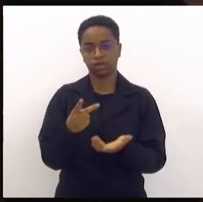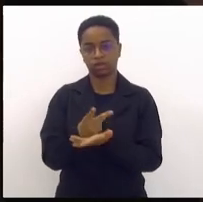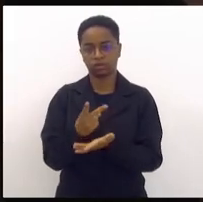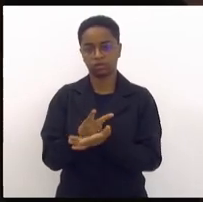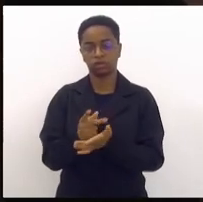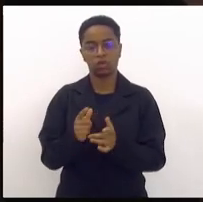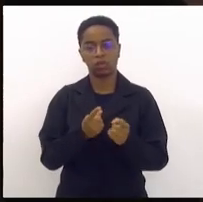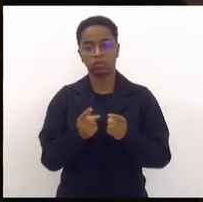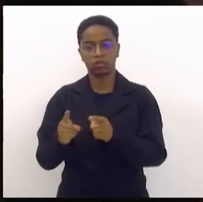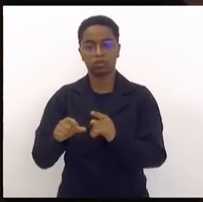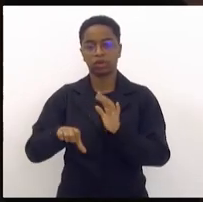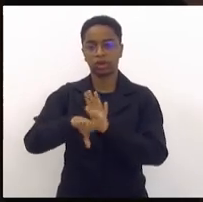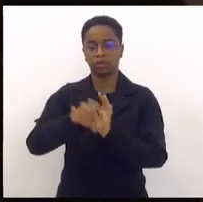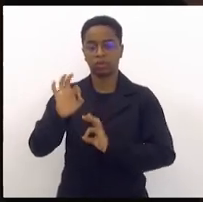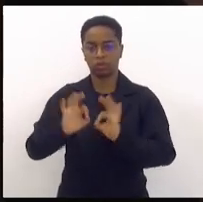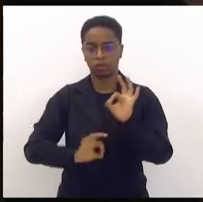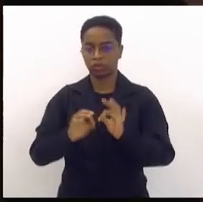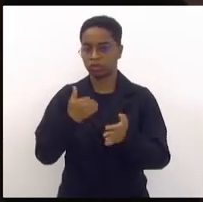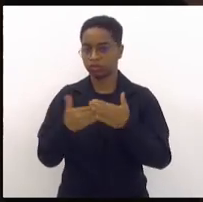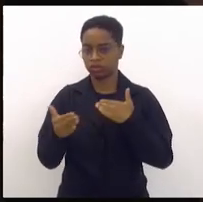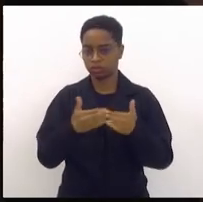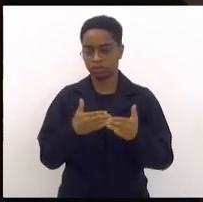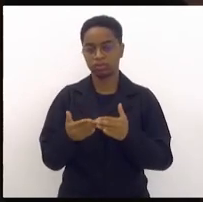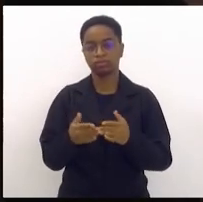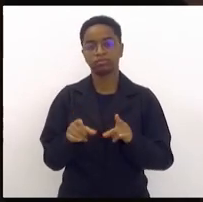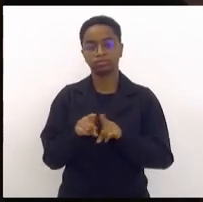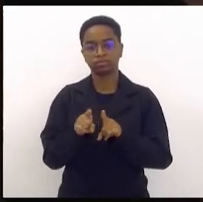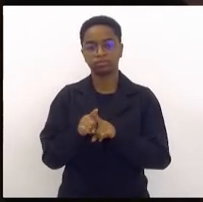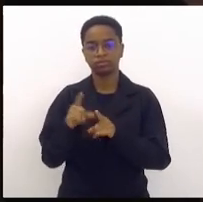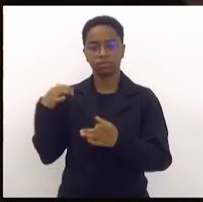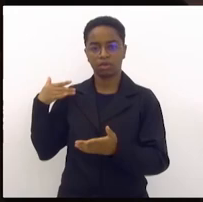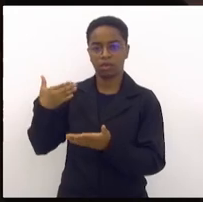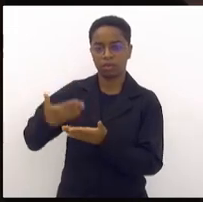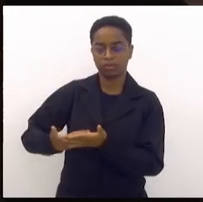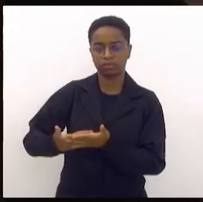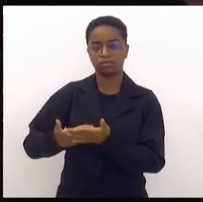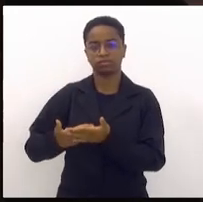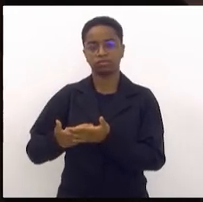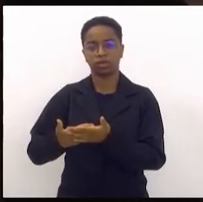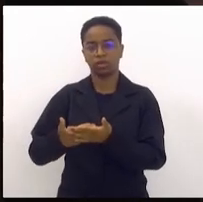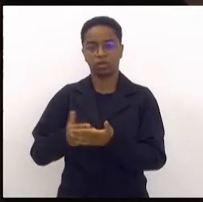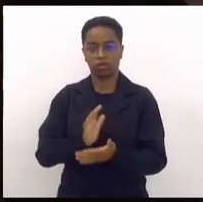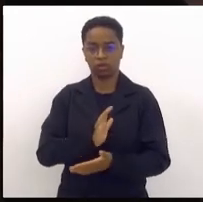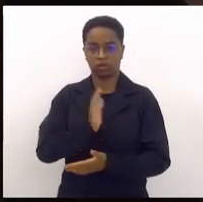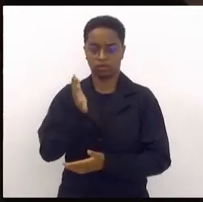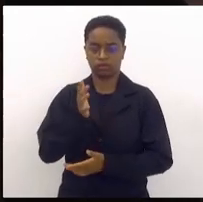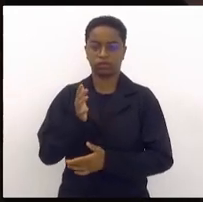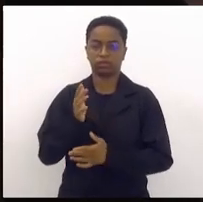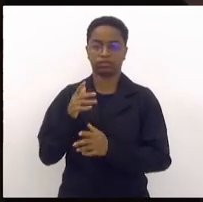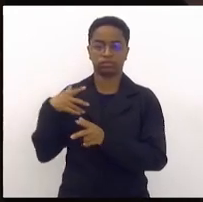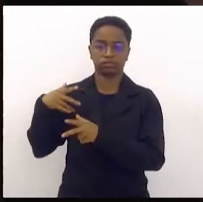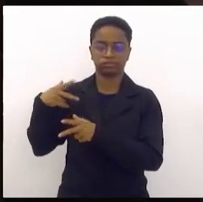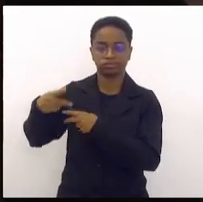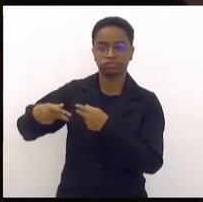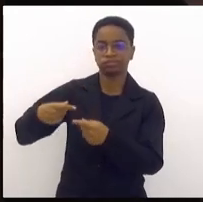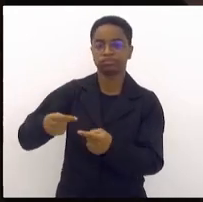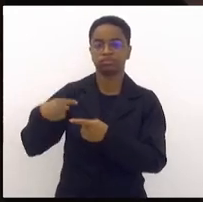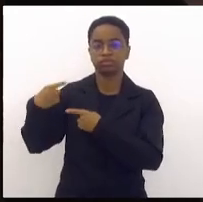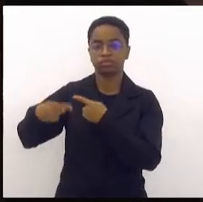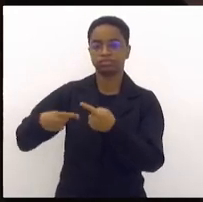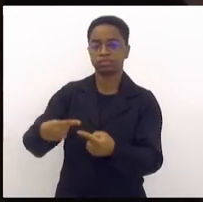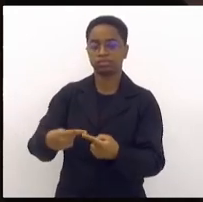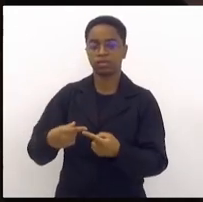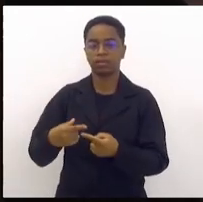crime organizado, seja ele qual for, uma herança maldita que foi herdada por muitos